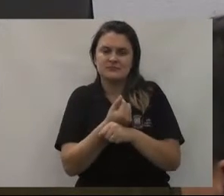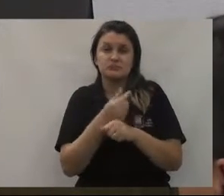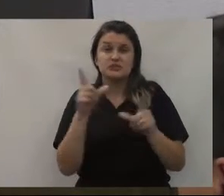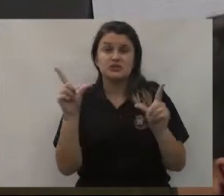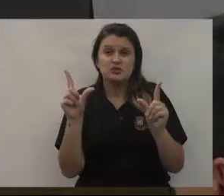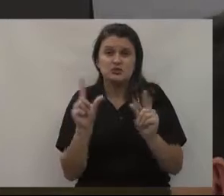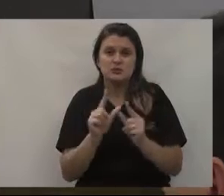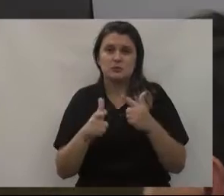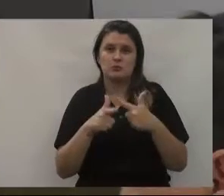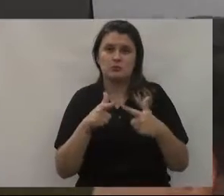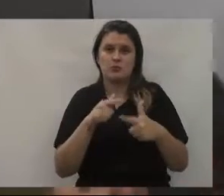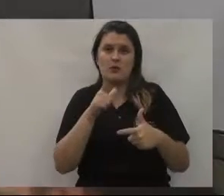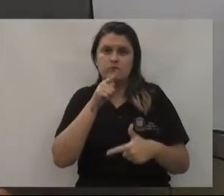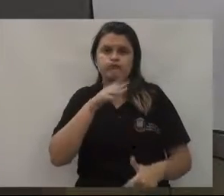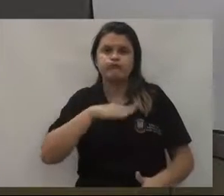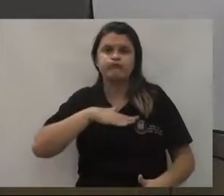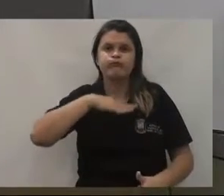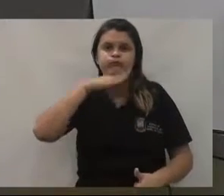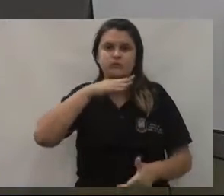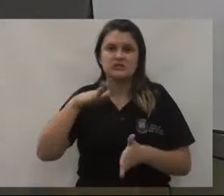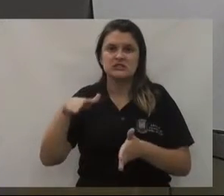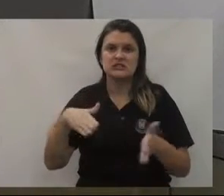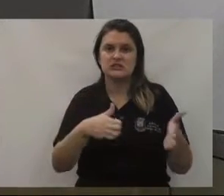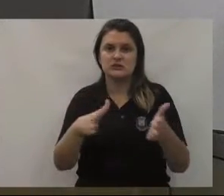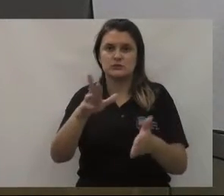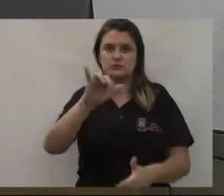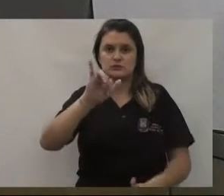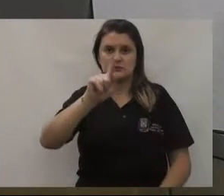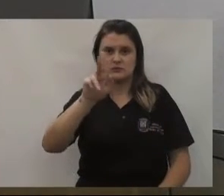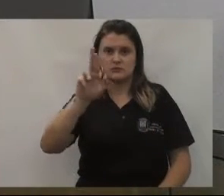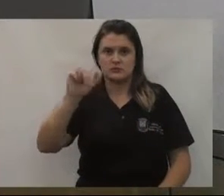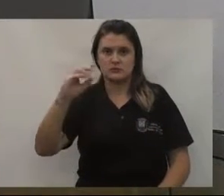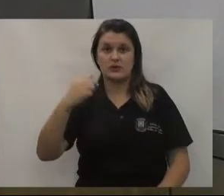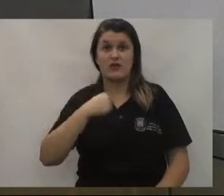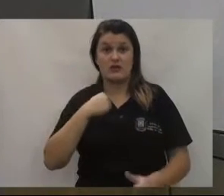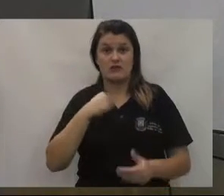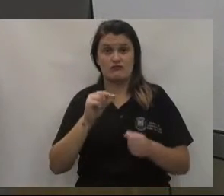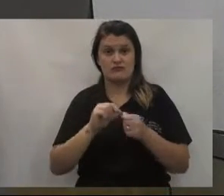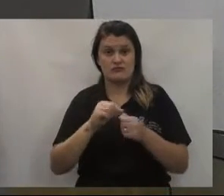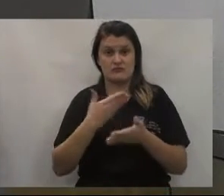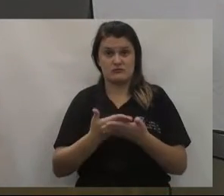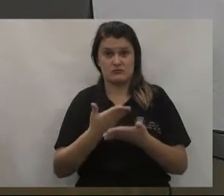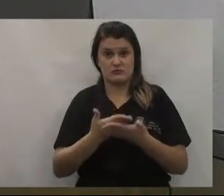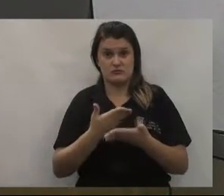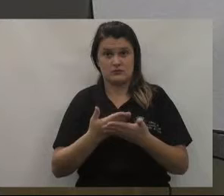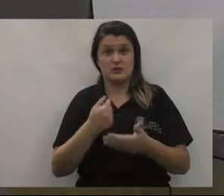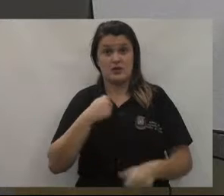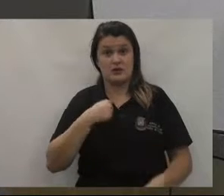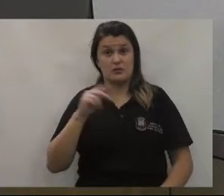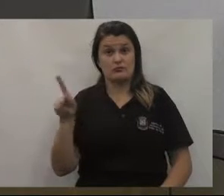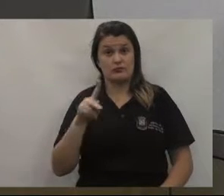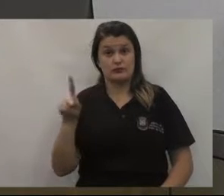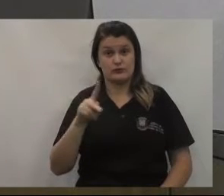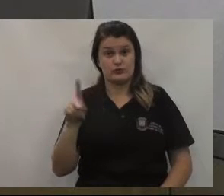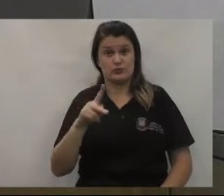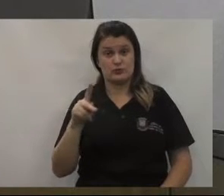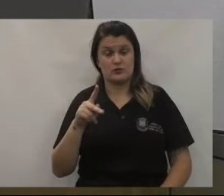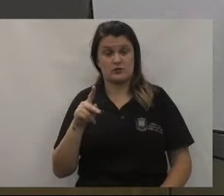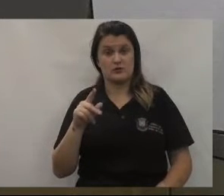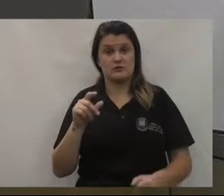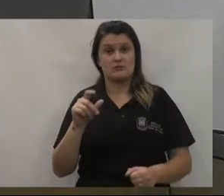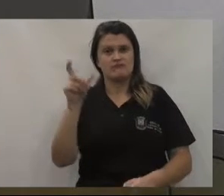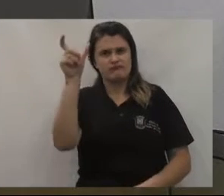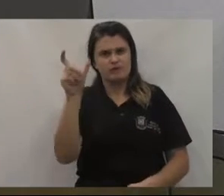amenizar as enchentes do Rio Iguaçu. Esse estudo foi feito por mim, Claudino Pedro Berlato, professor e economista, e